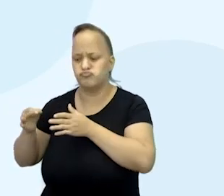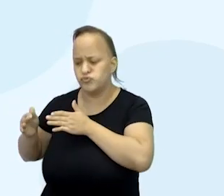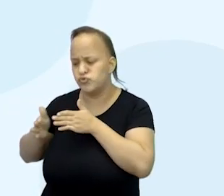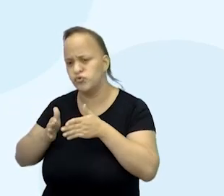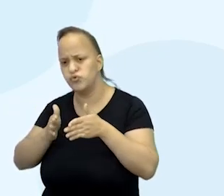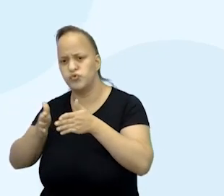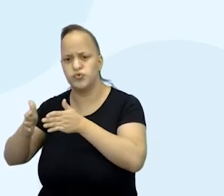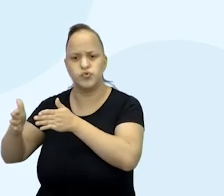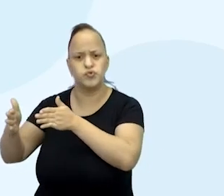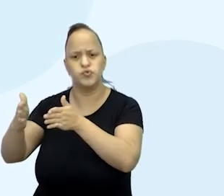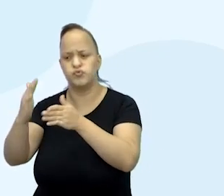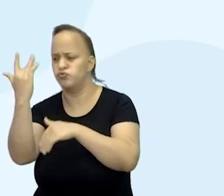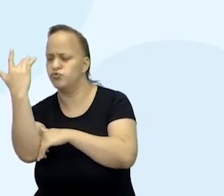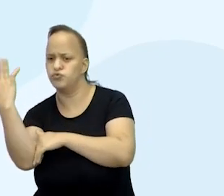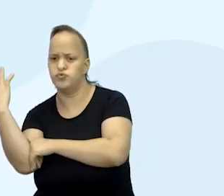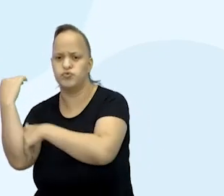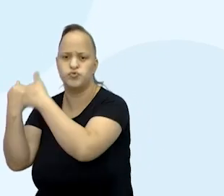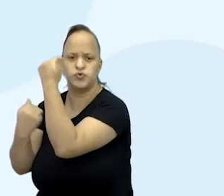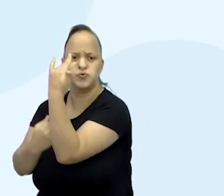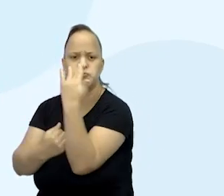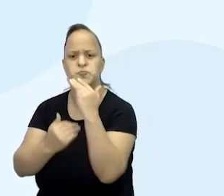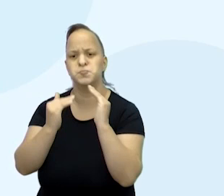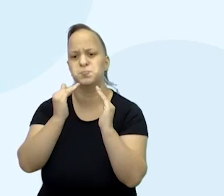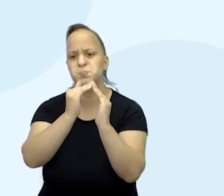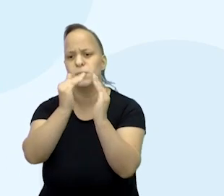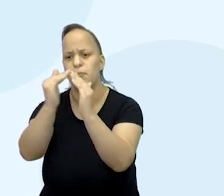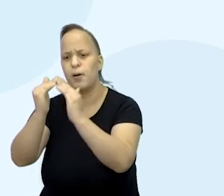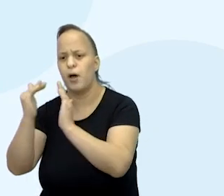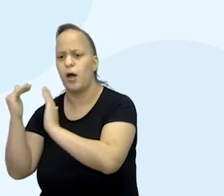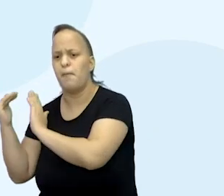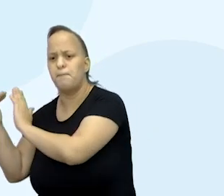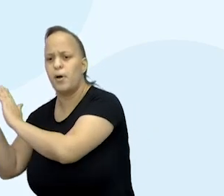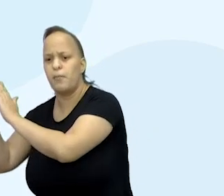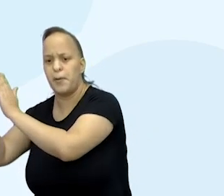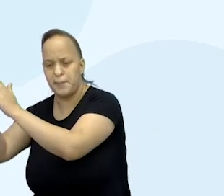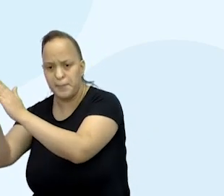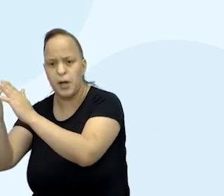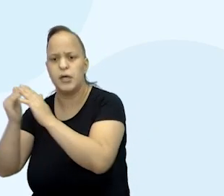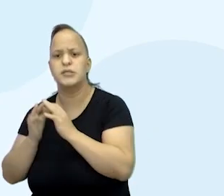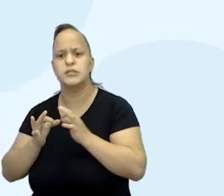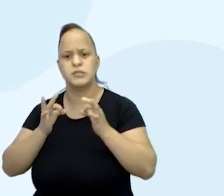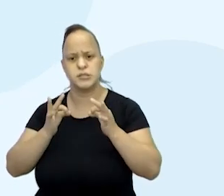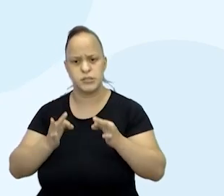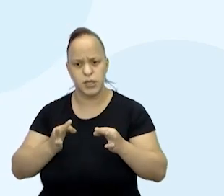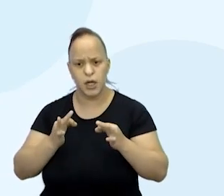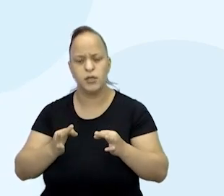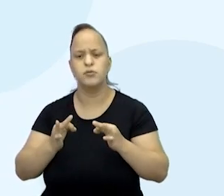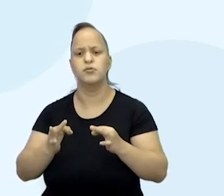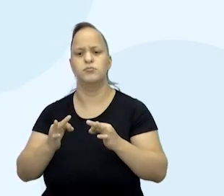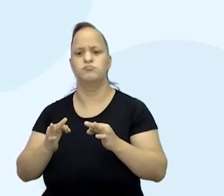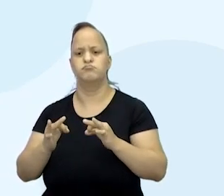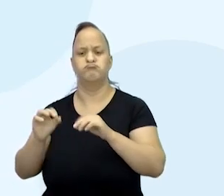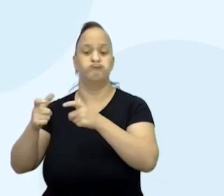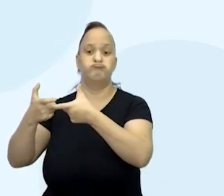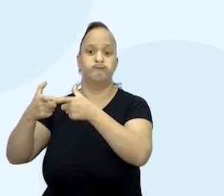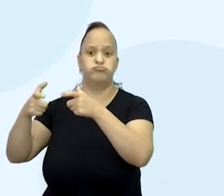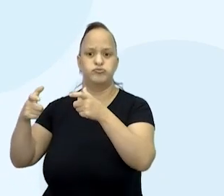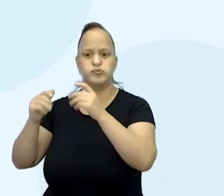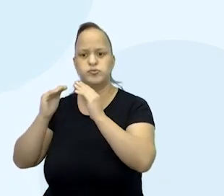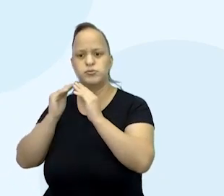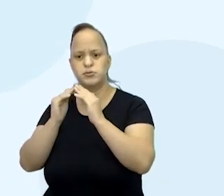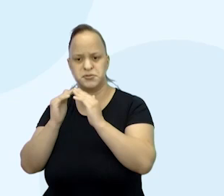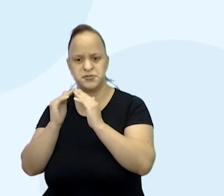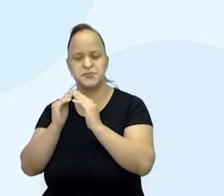ruas, árvores, as casas todas bonitas, casas grandes, tá? Então, essa é